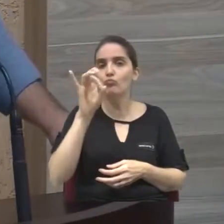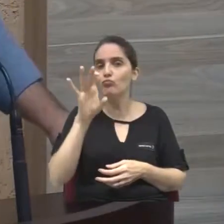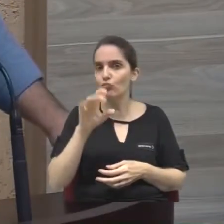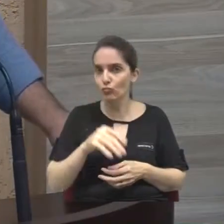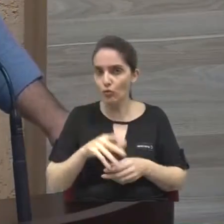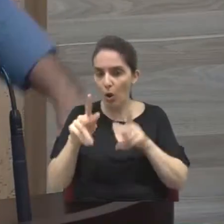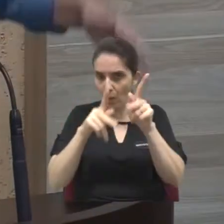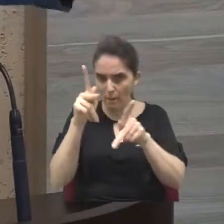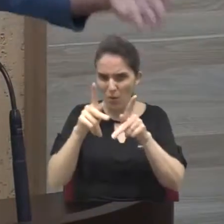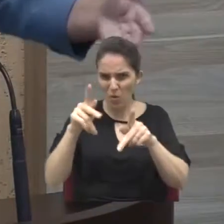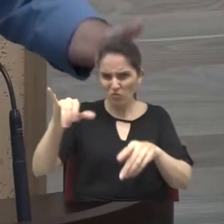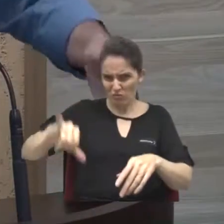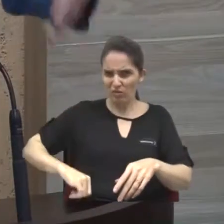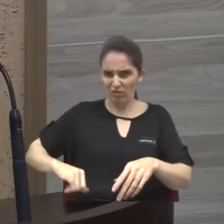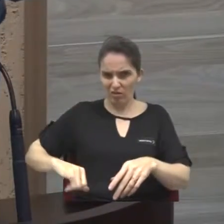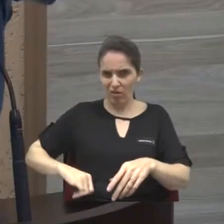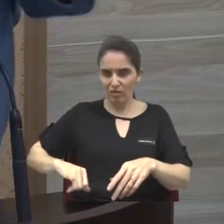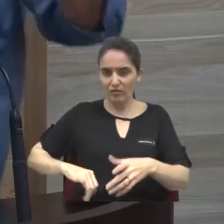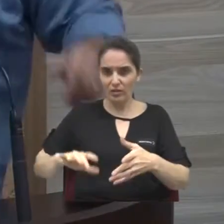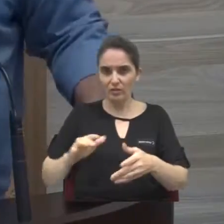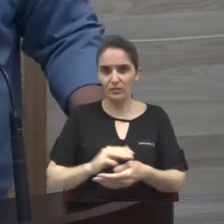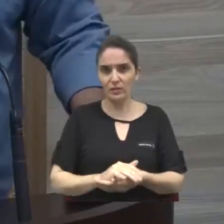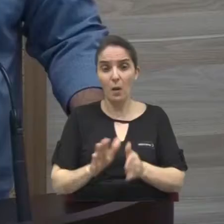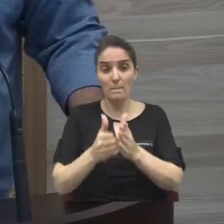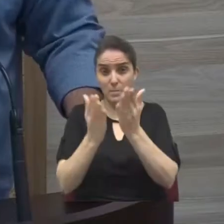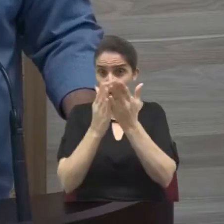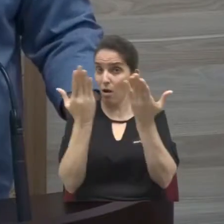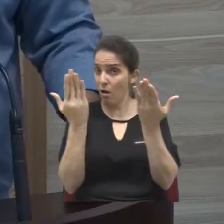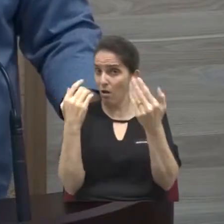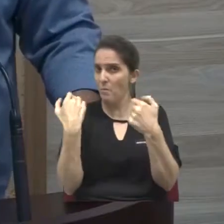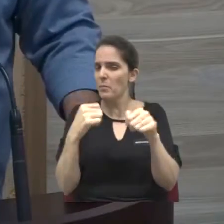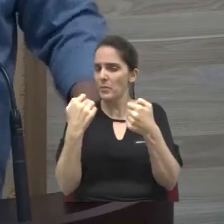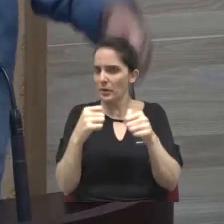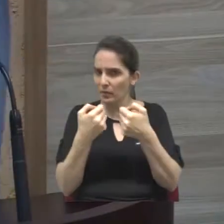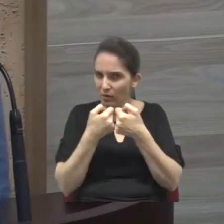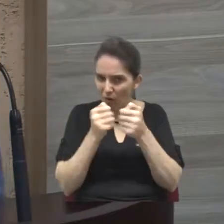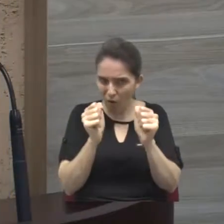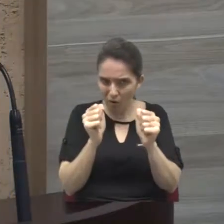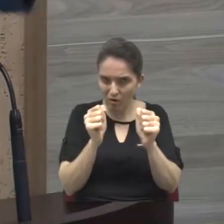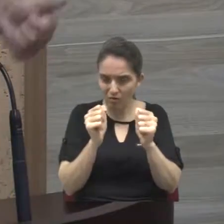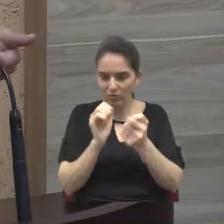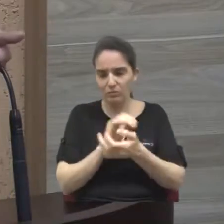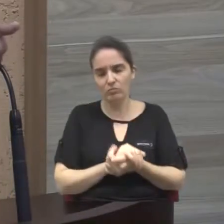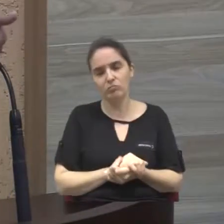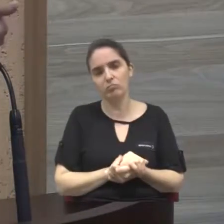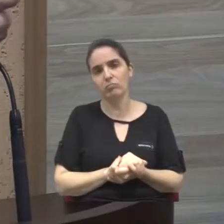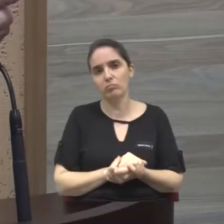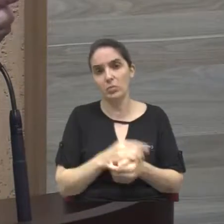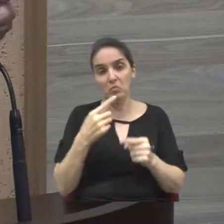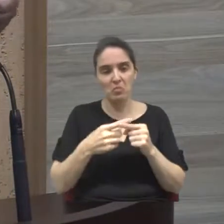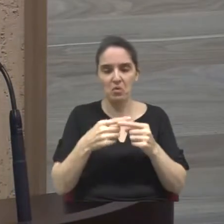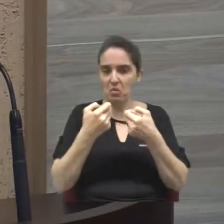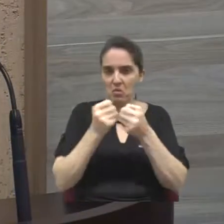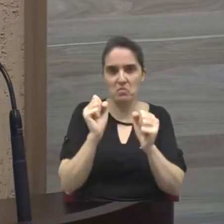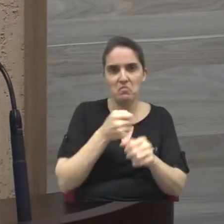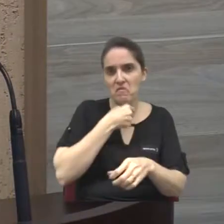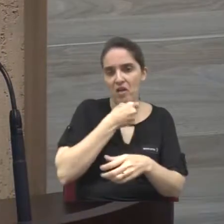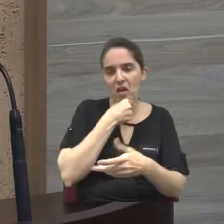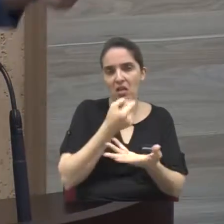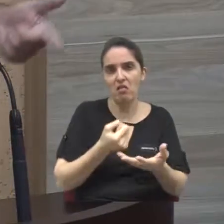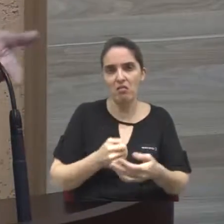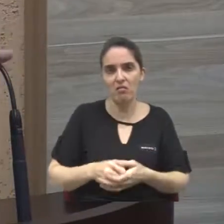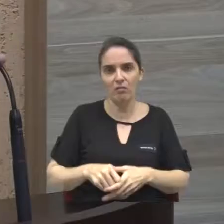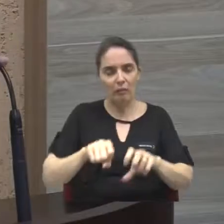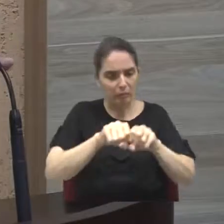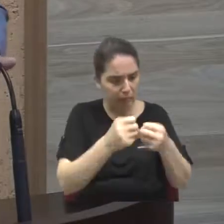população. E o mais carente ainda que necessita usar o transporte público, que é velho, que quebra todos